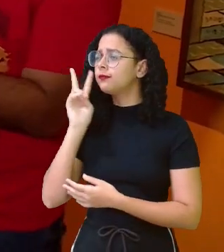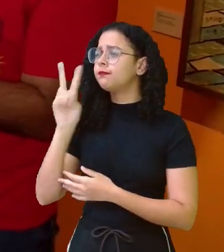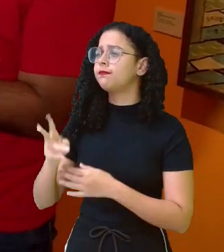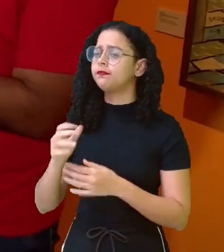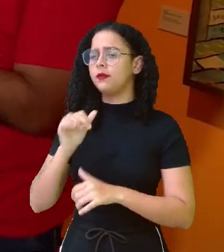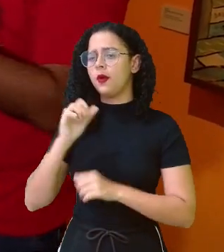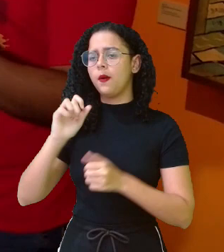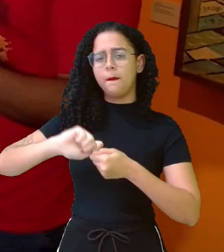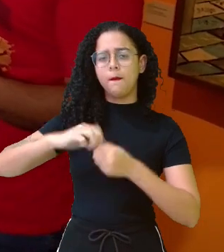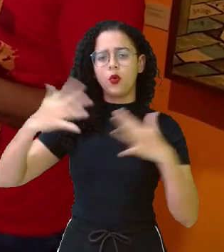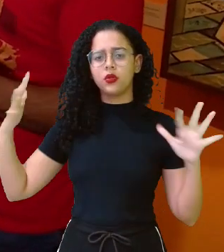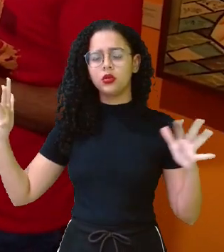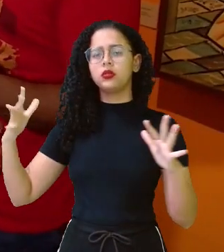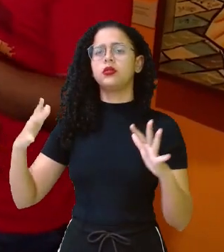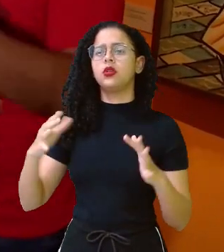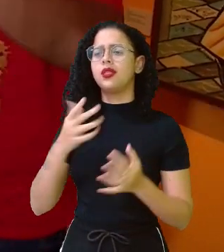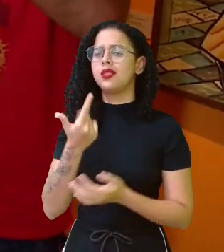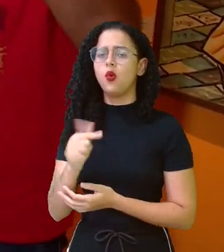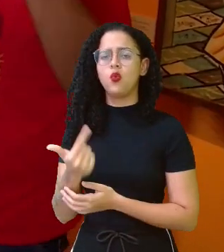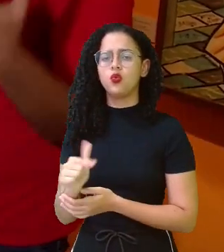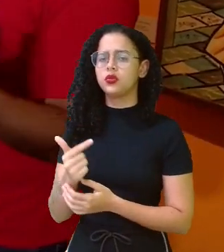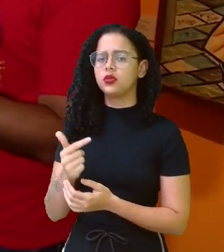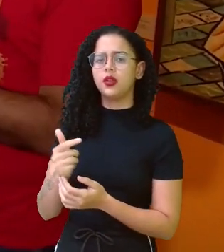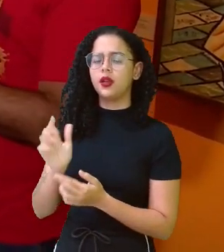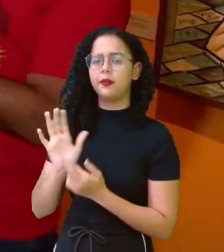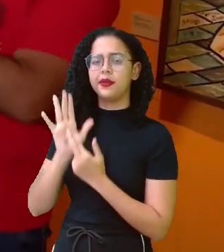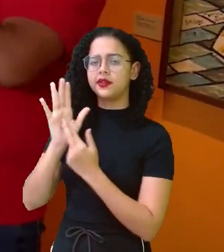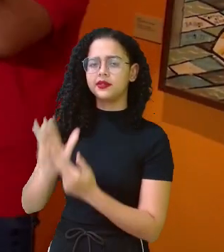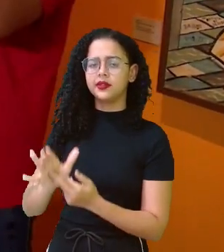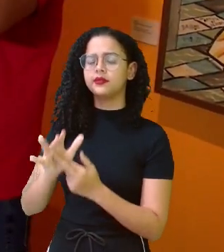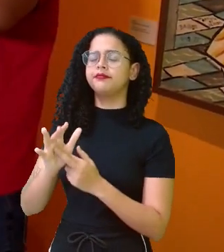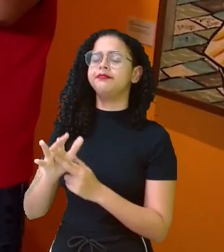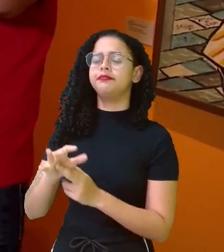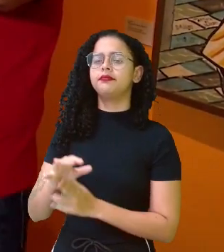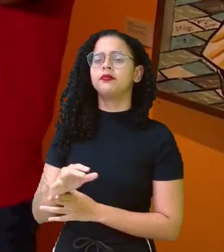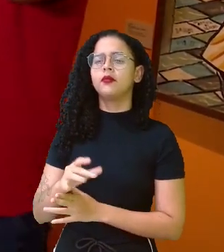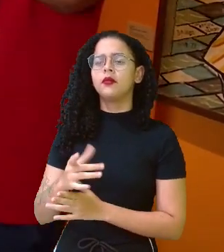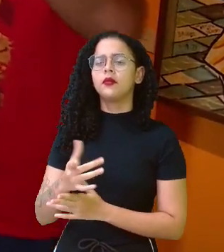que praticamente não há mais representações dessas autoridades, dessas